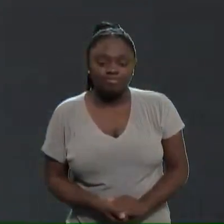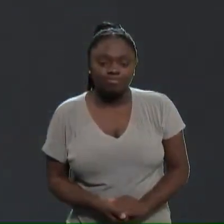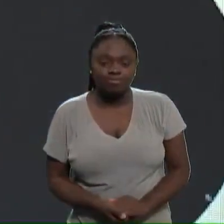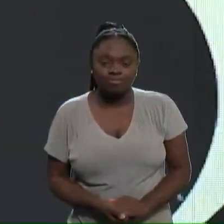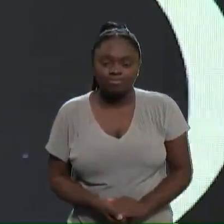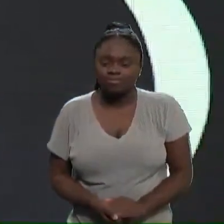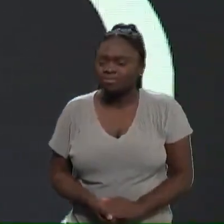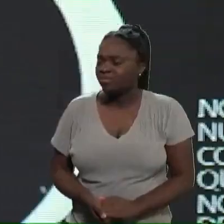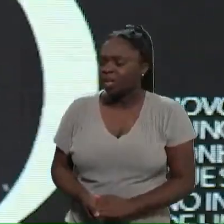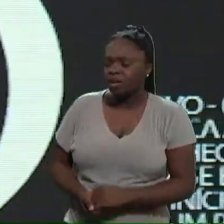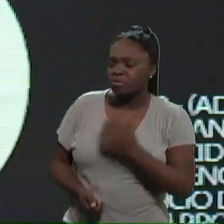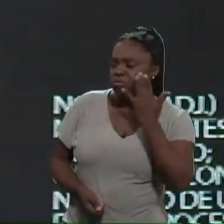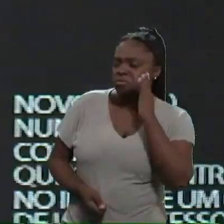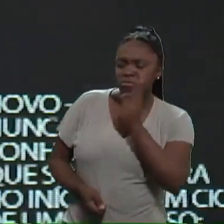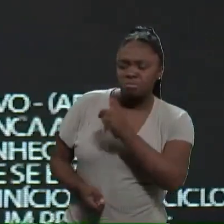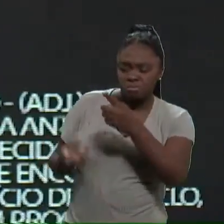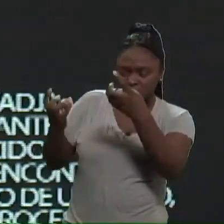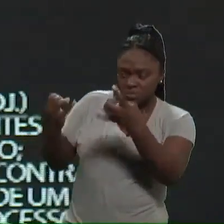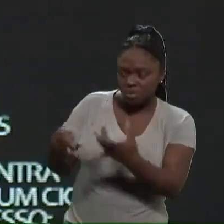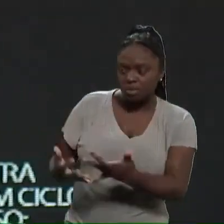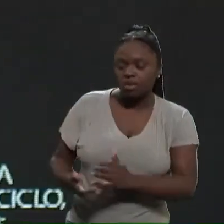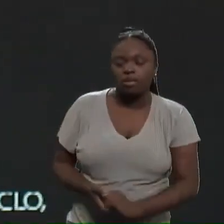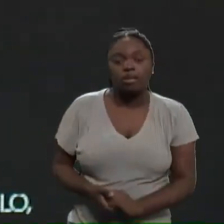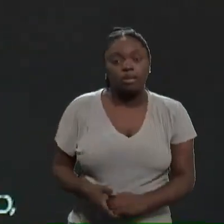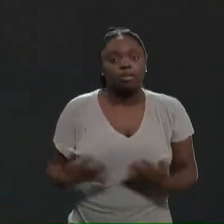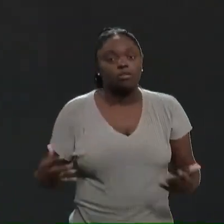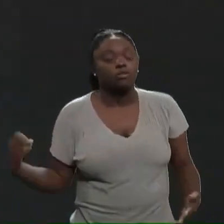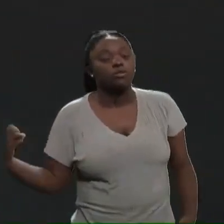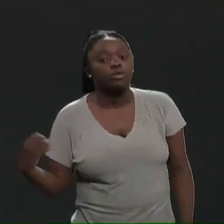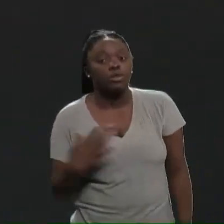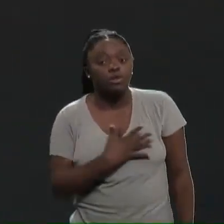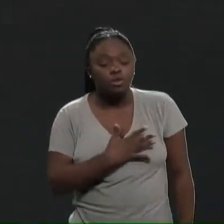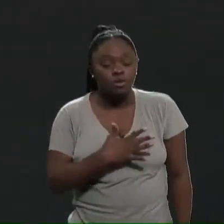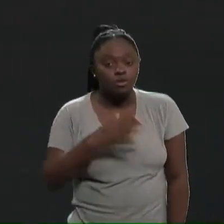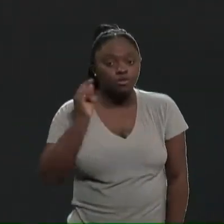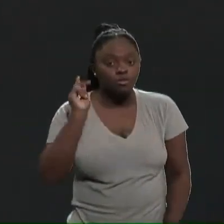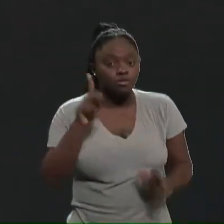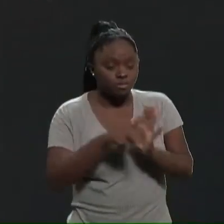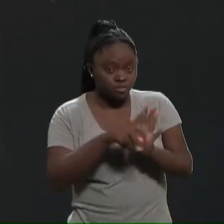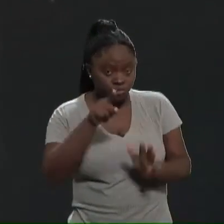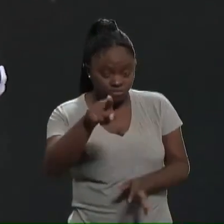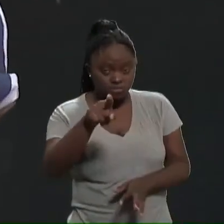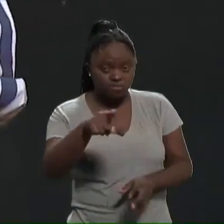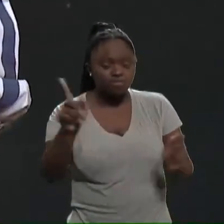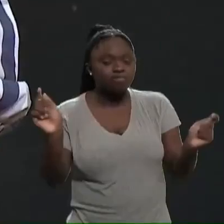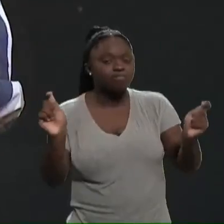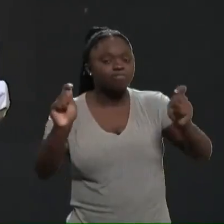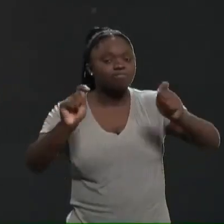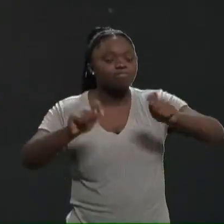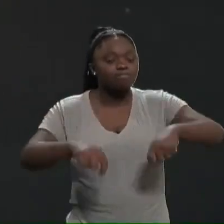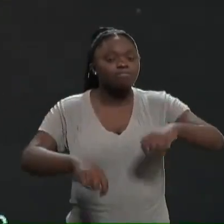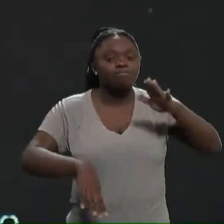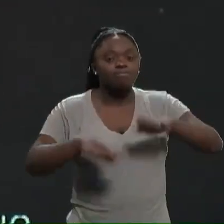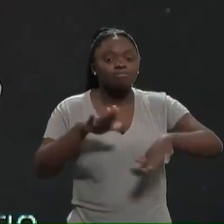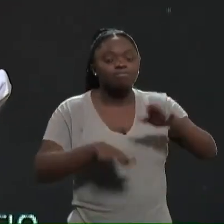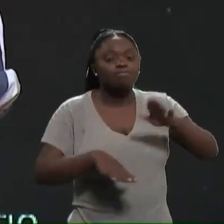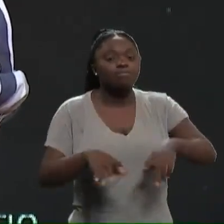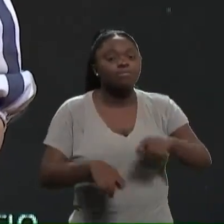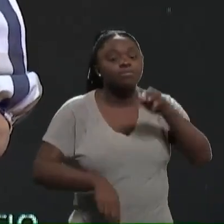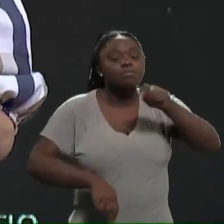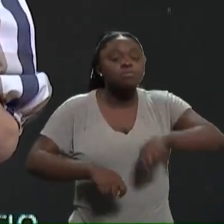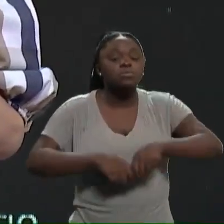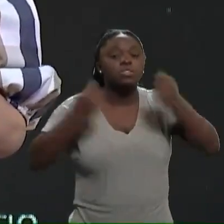Lola, me explica. O novo para você pode ser improvável para